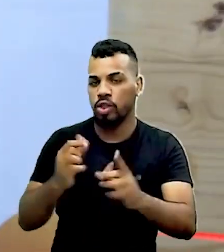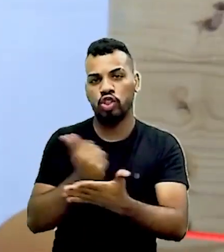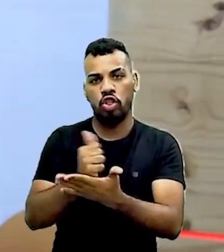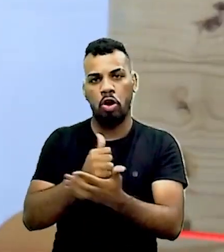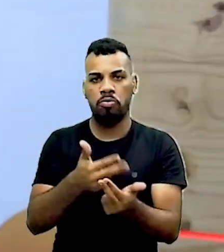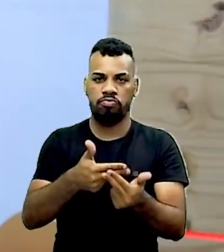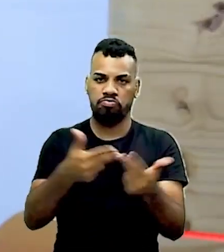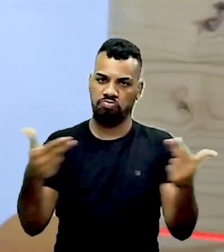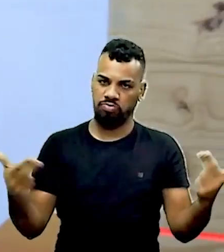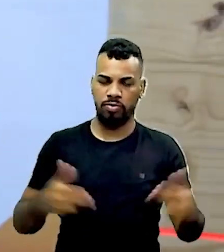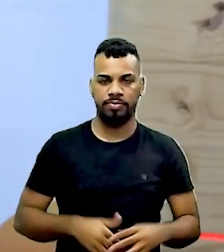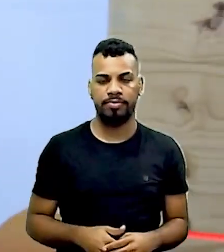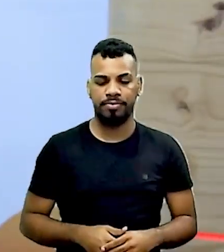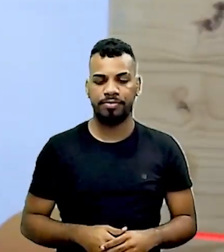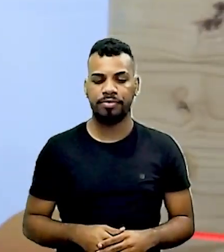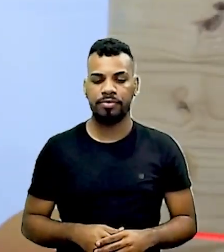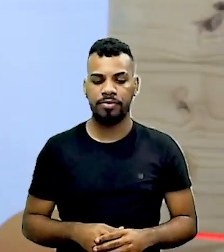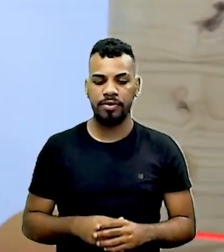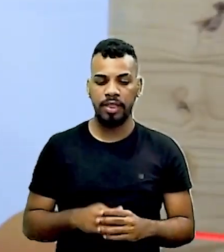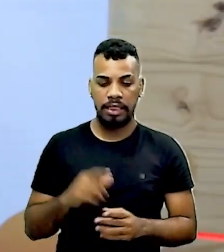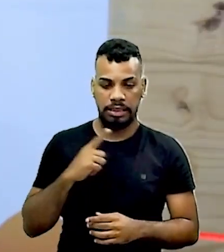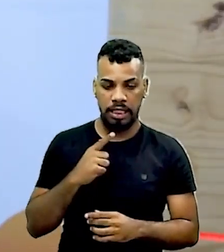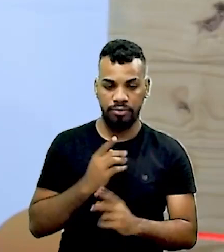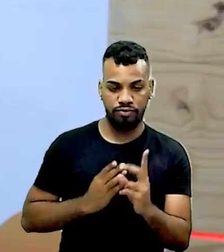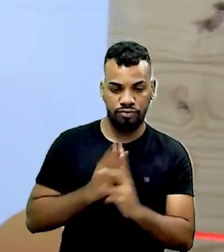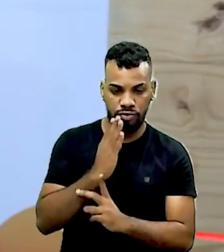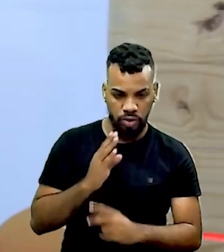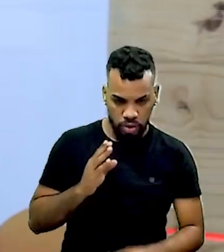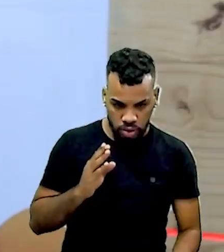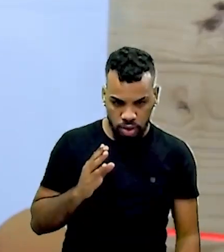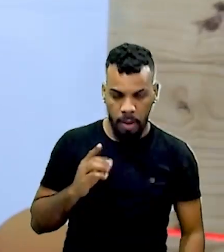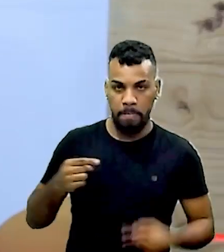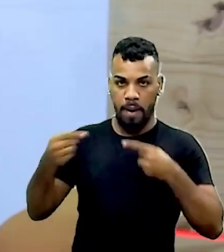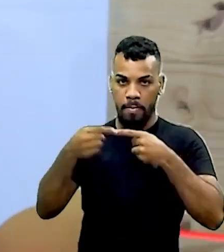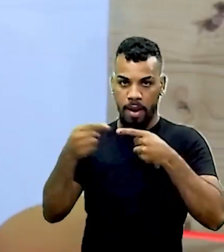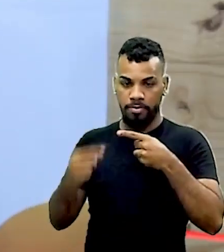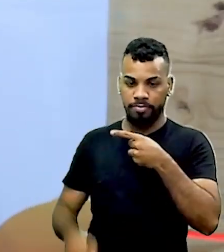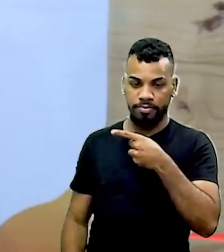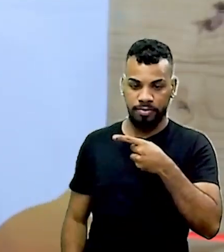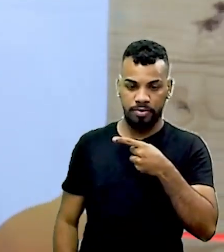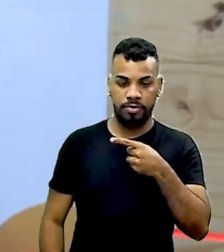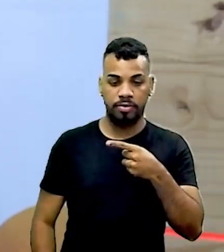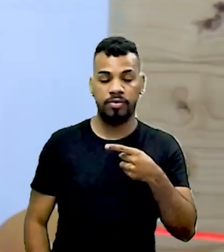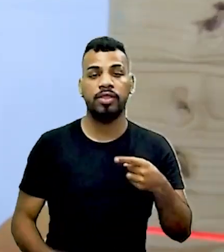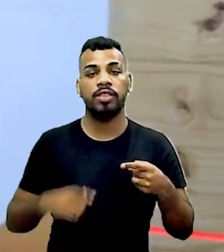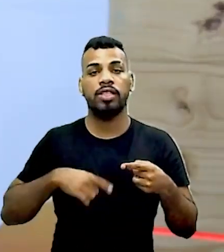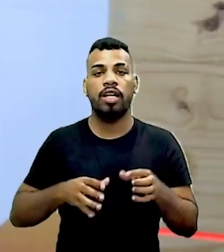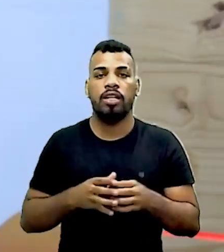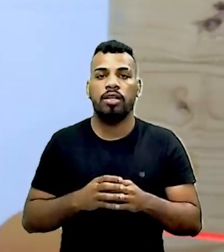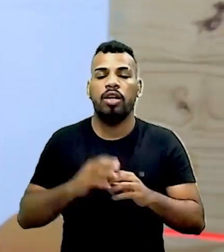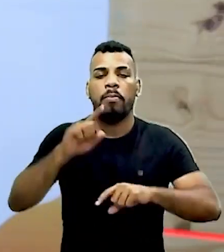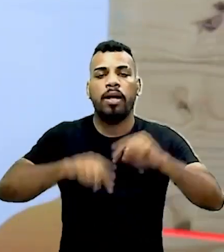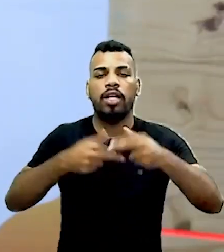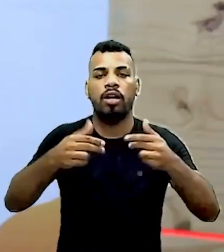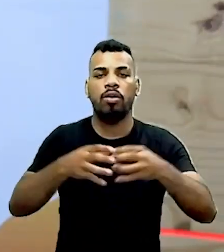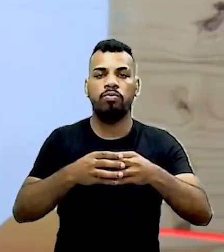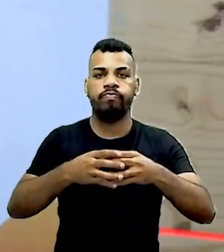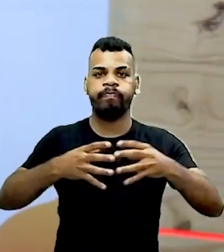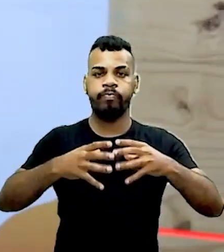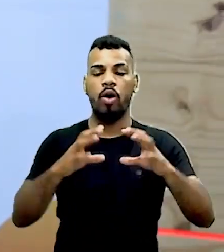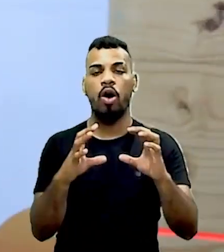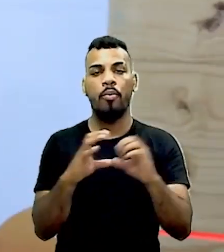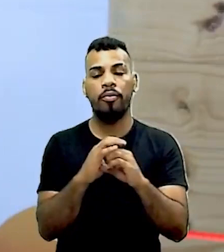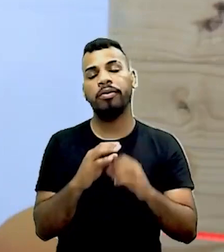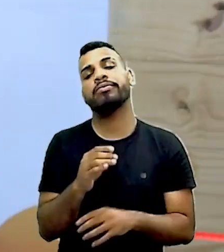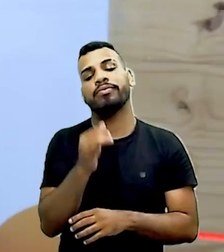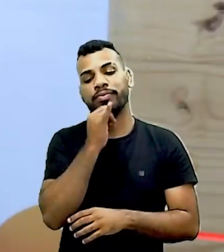Um dos primeiros princípios é o squash and stretch, ou seja, a dilatação e a compressão de objetos. Por exemplo,